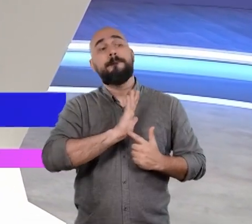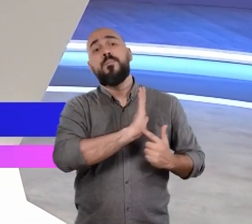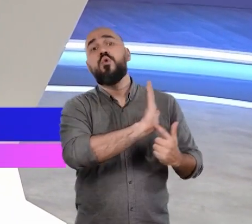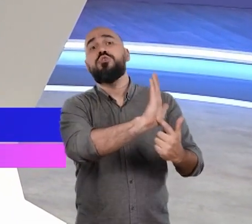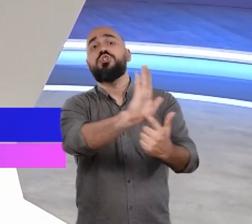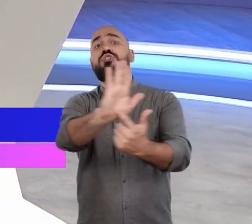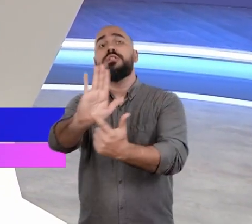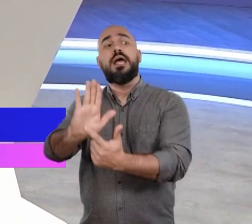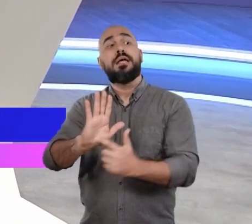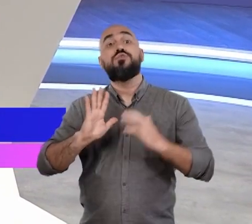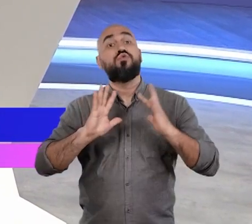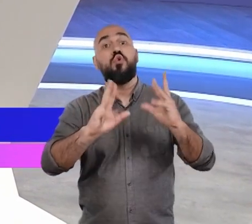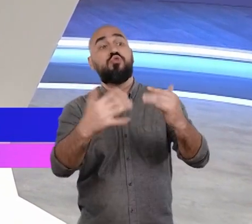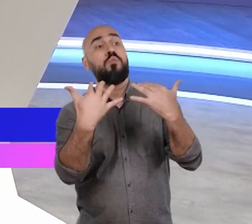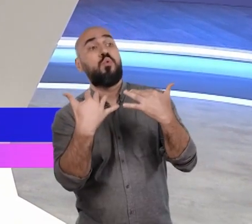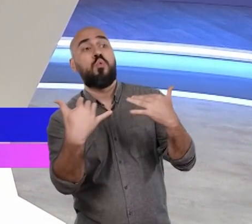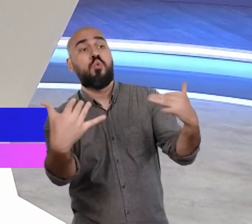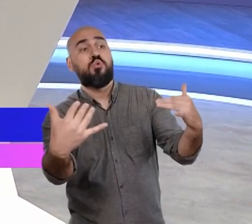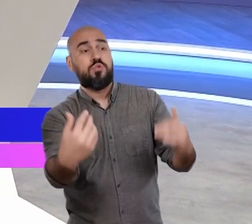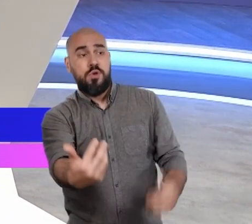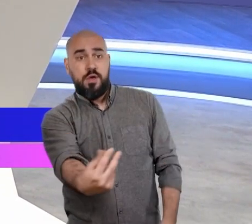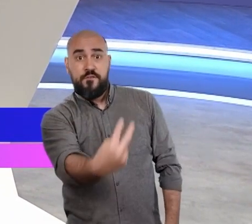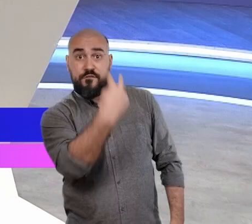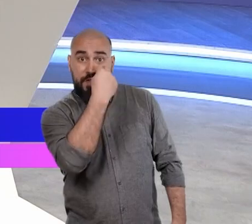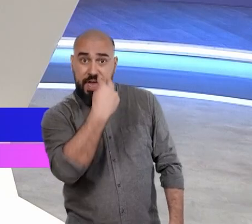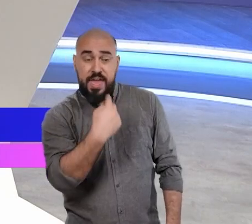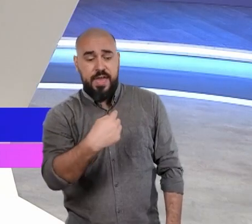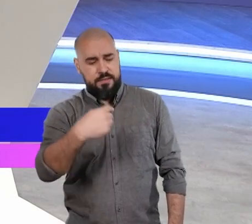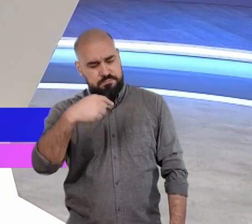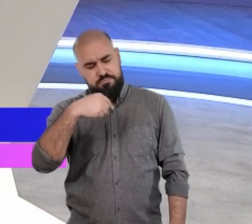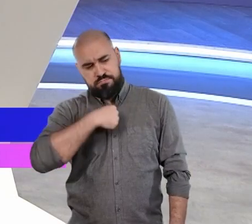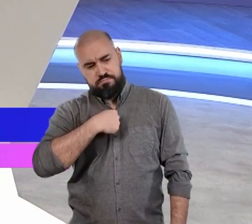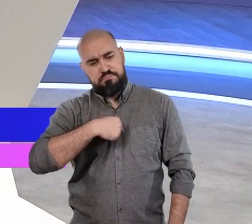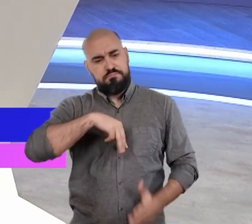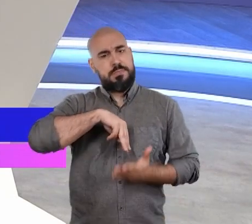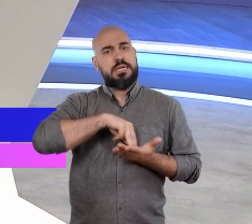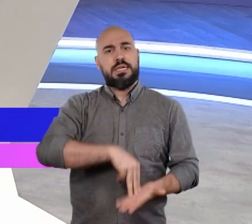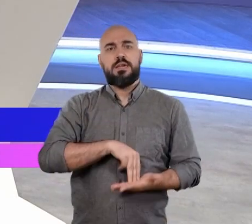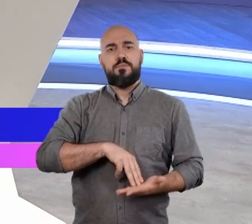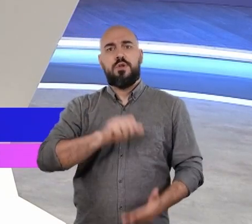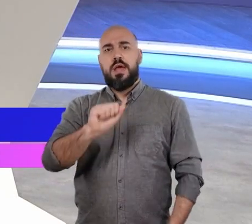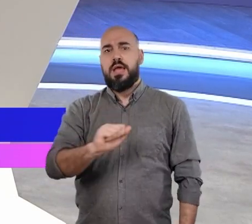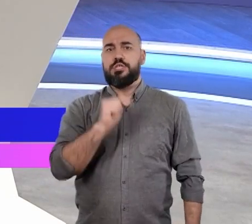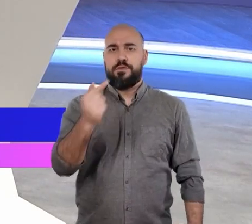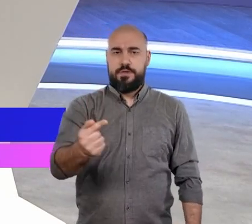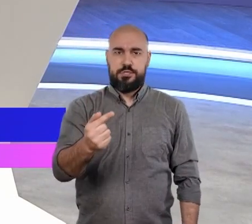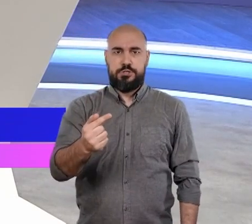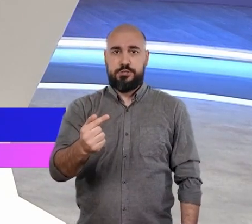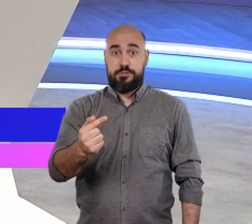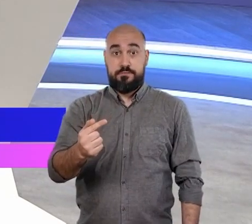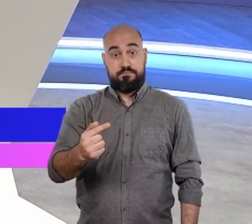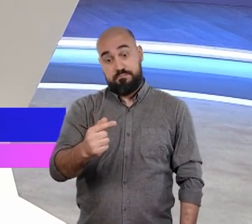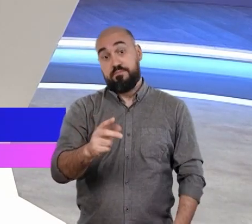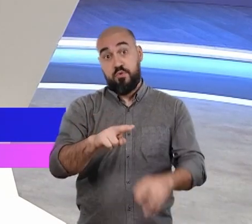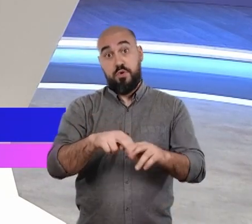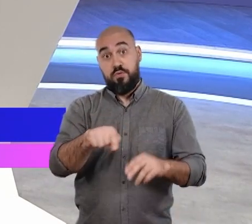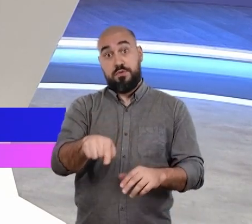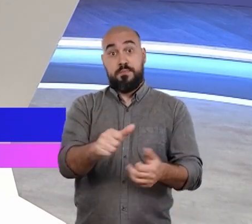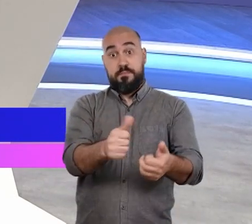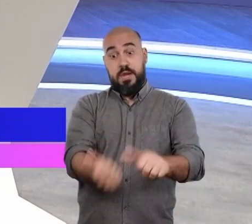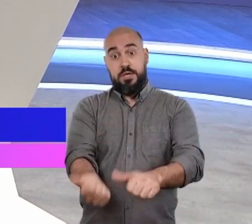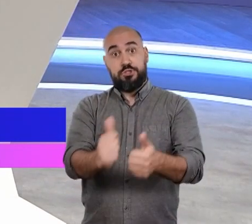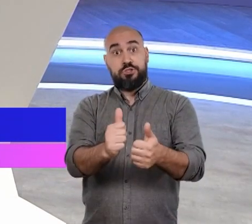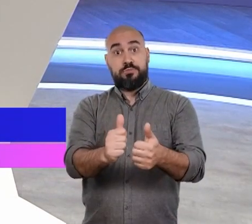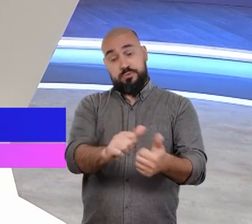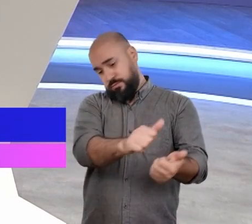sua membresia na igreja. Você se torna membro da igreja adventista do sétimo dia depois do batismo. Na